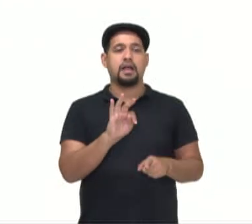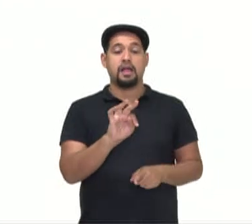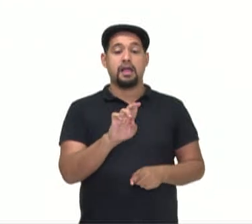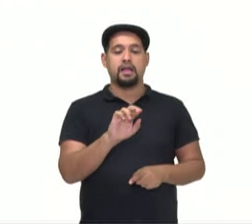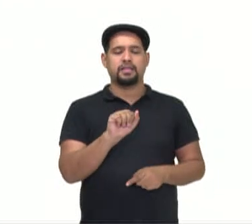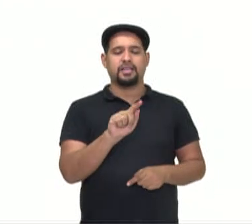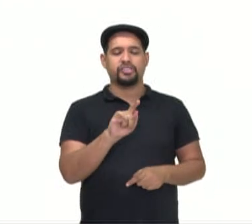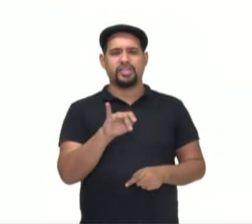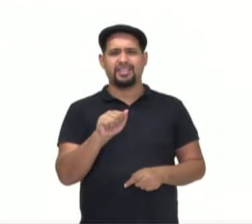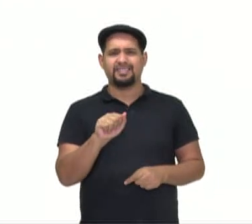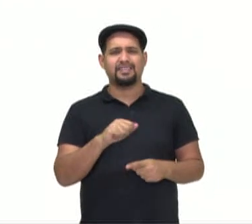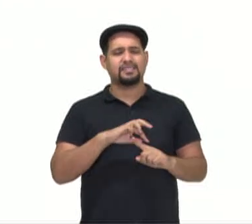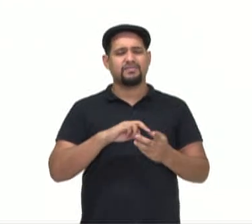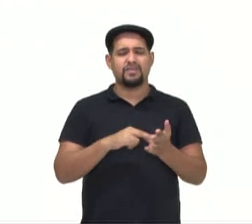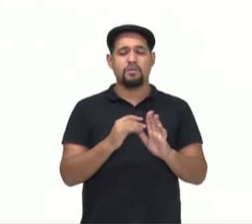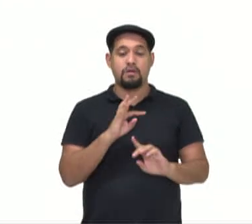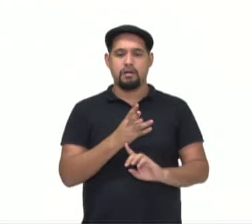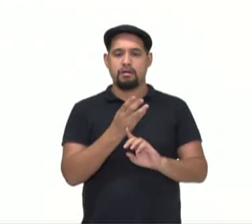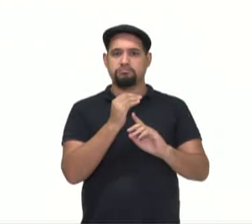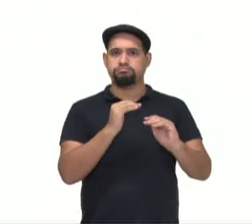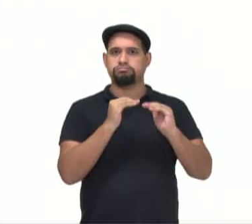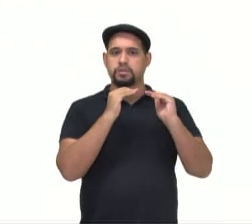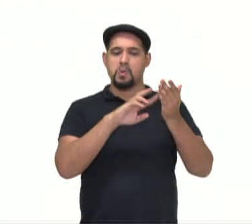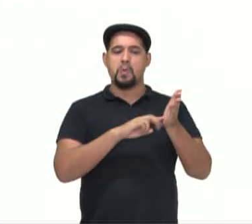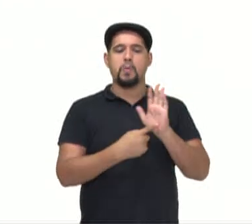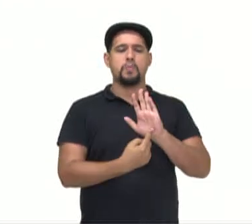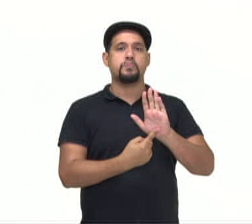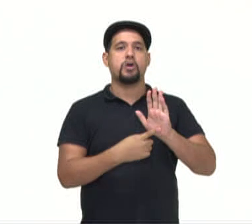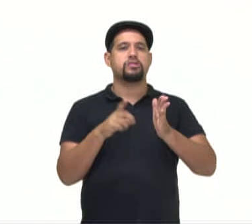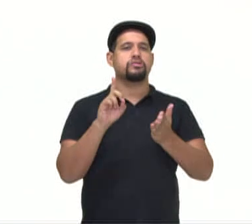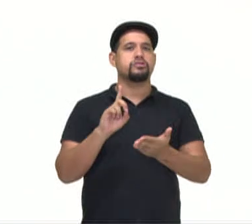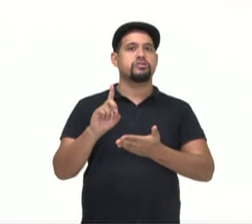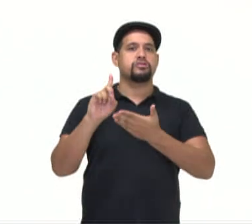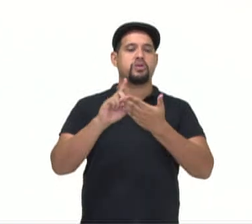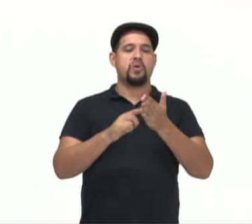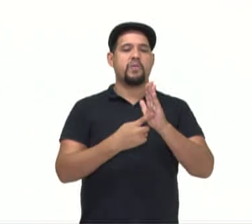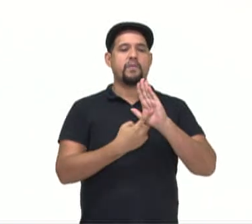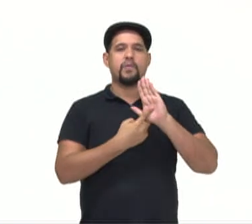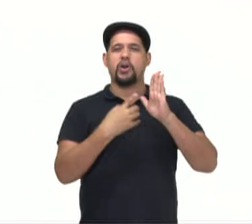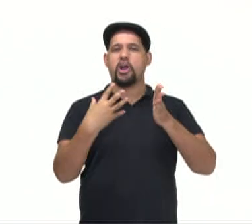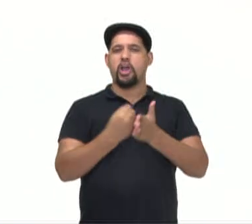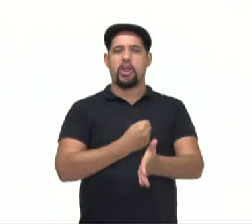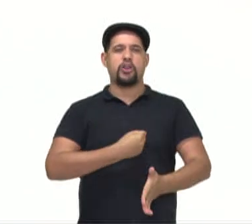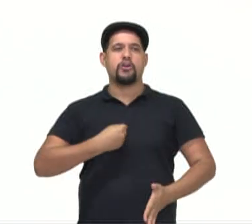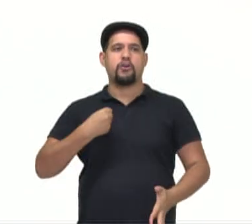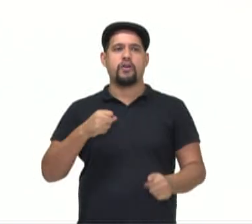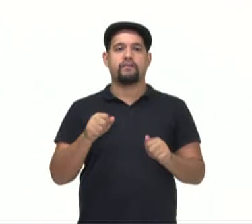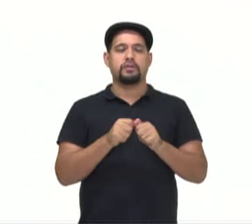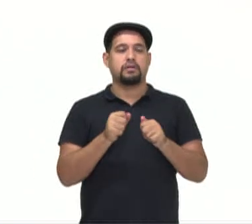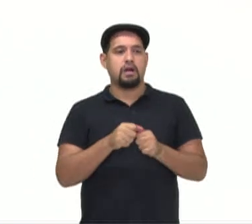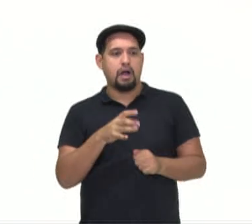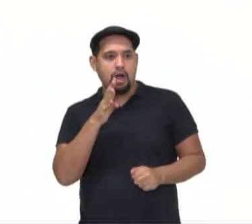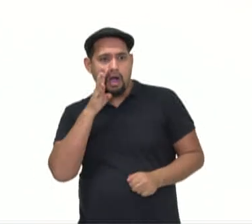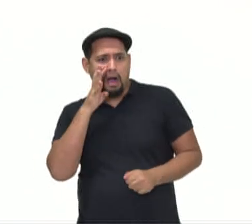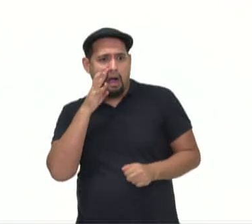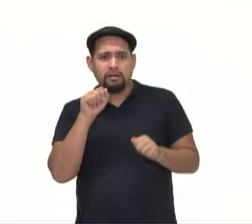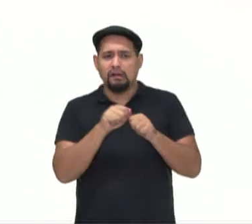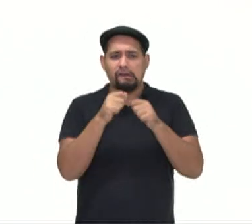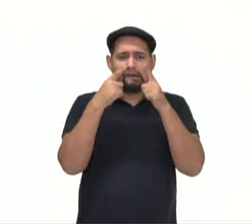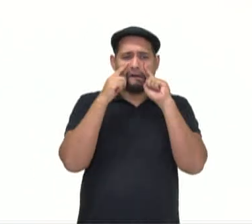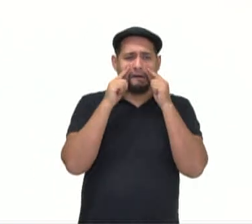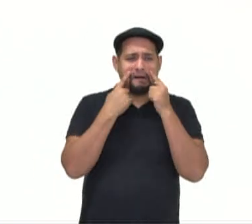uma arte mais nobre, visava mostrar os heróis, os deuses. Sua finalidade era comover e provocar